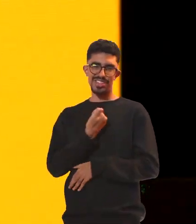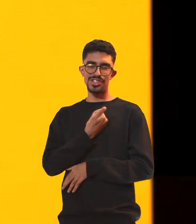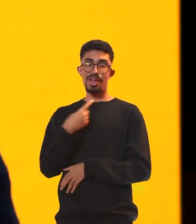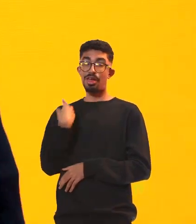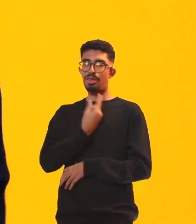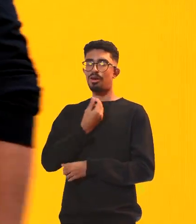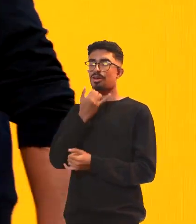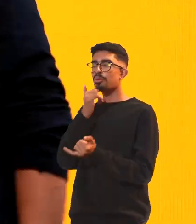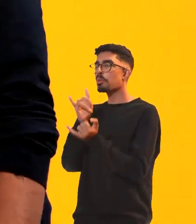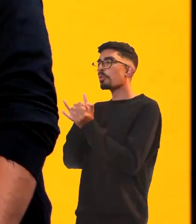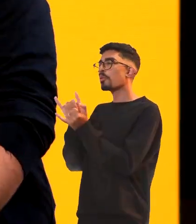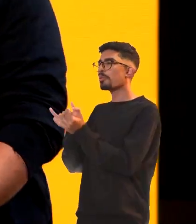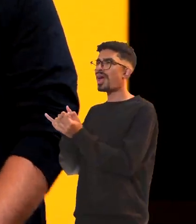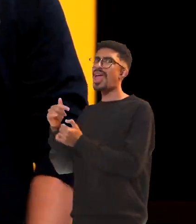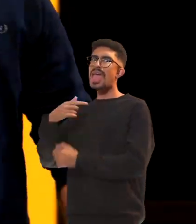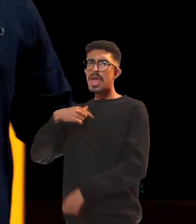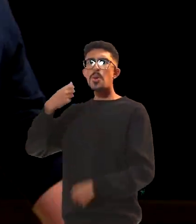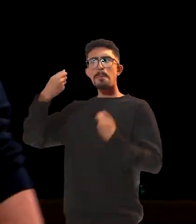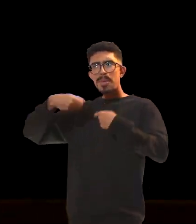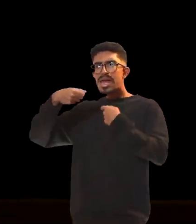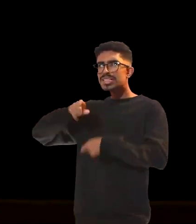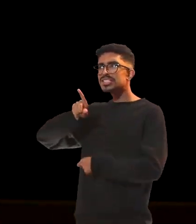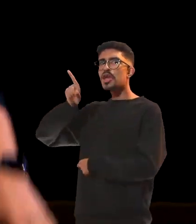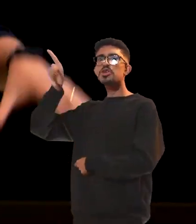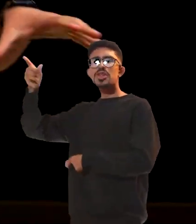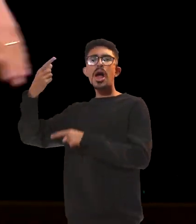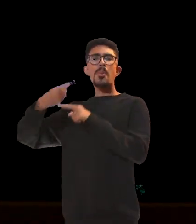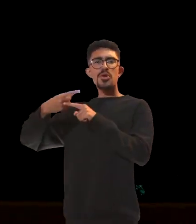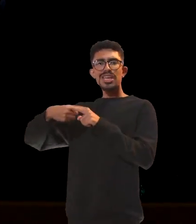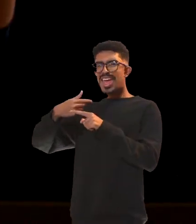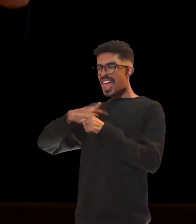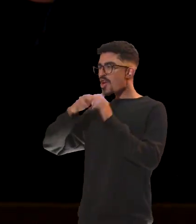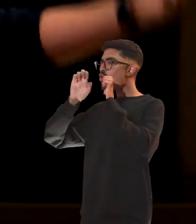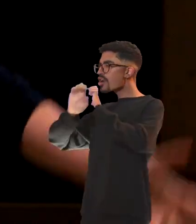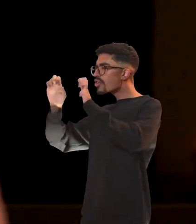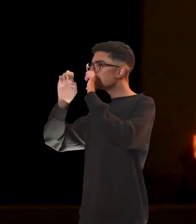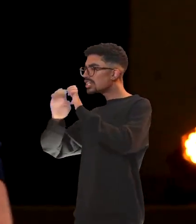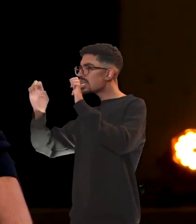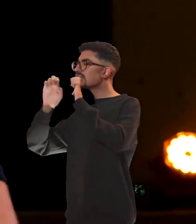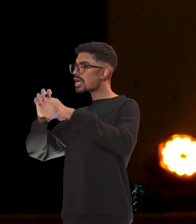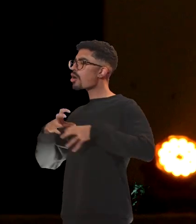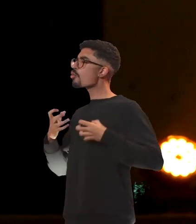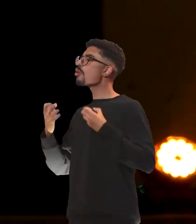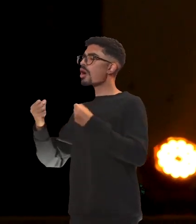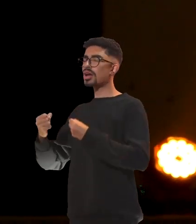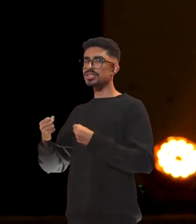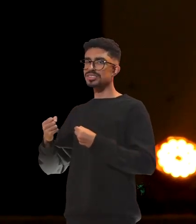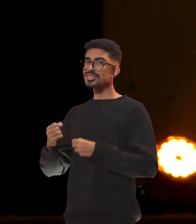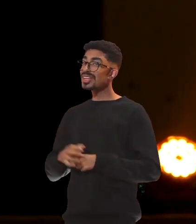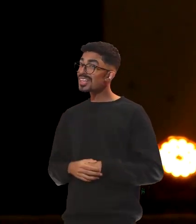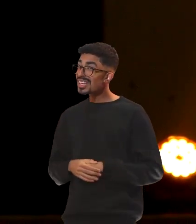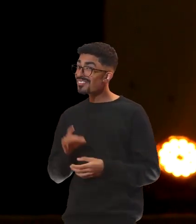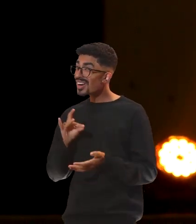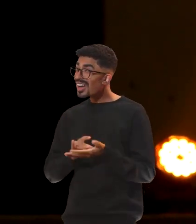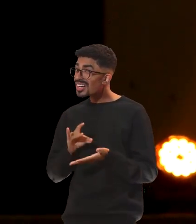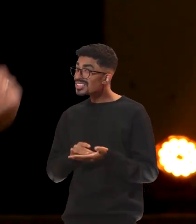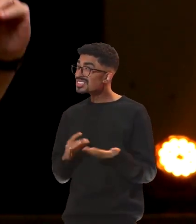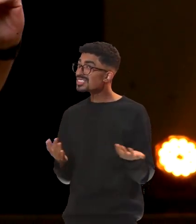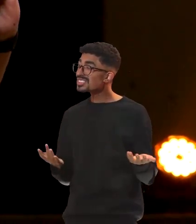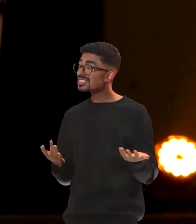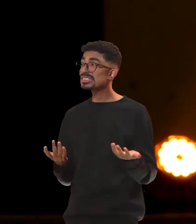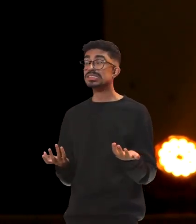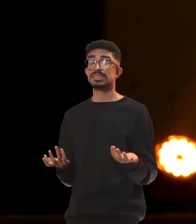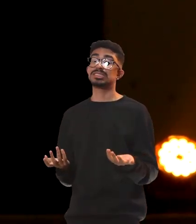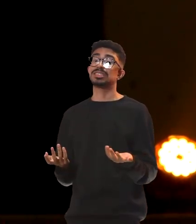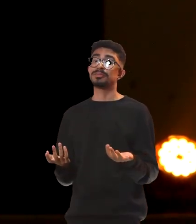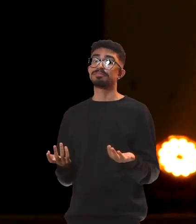lá para iluminar. Você está lá para iluminar mesmo ou você está lá porque quer fazer o que está todo mundo fazendo? Precisa